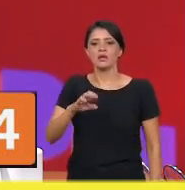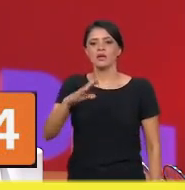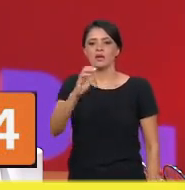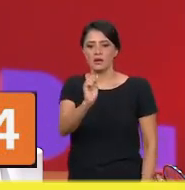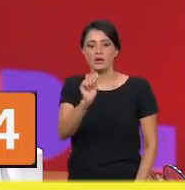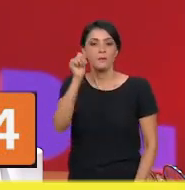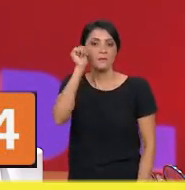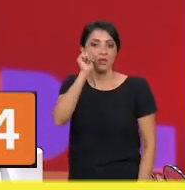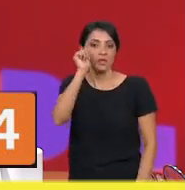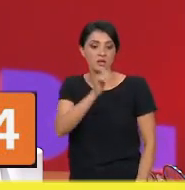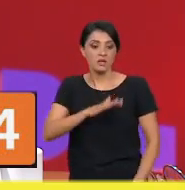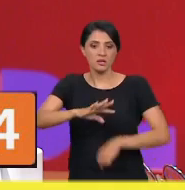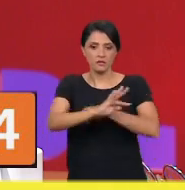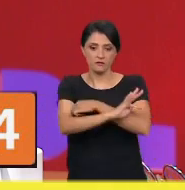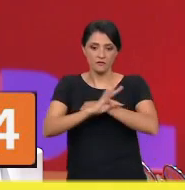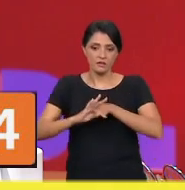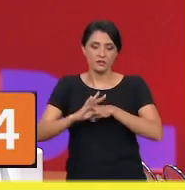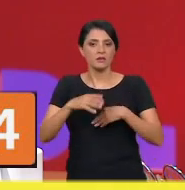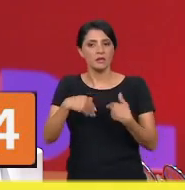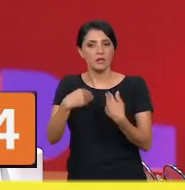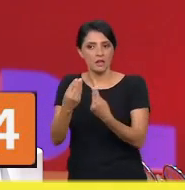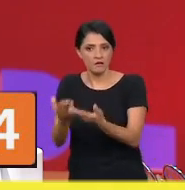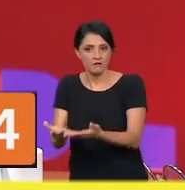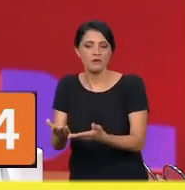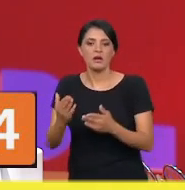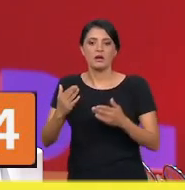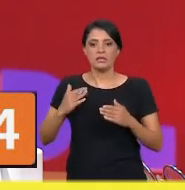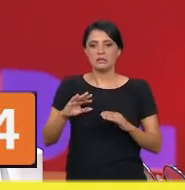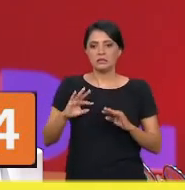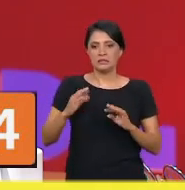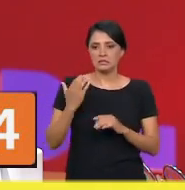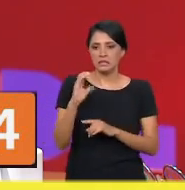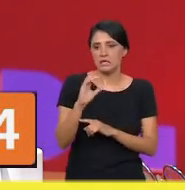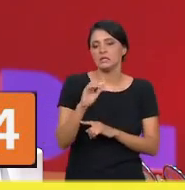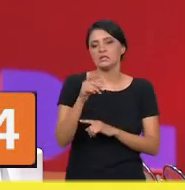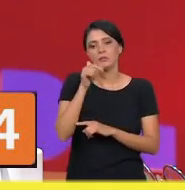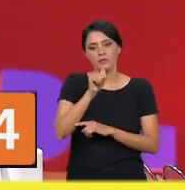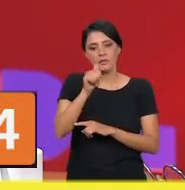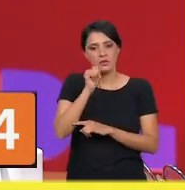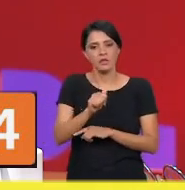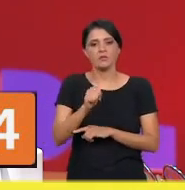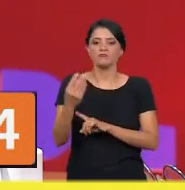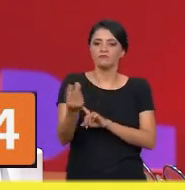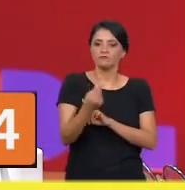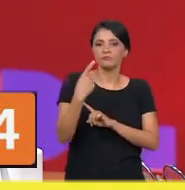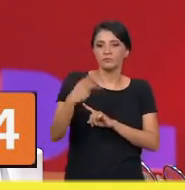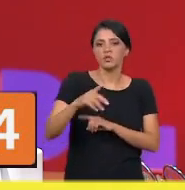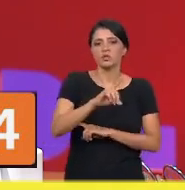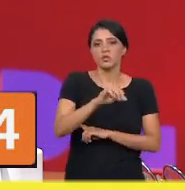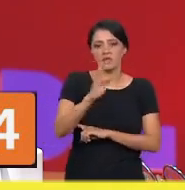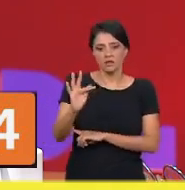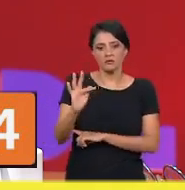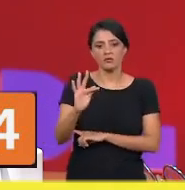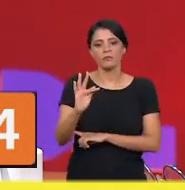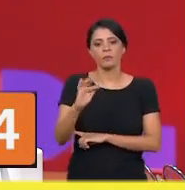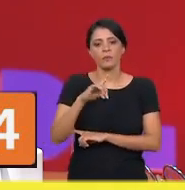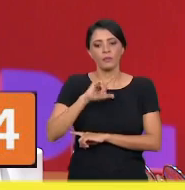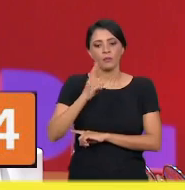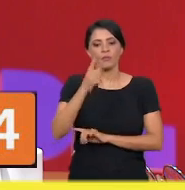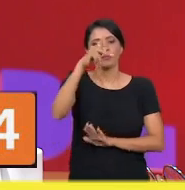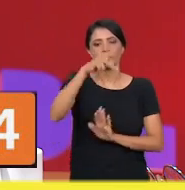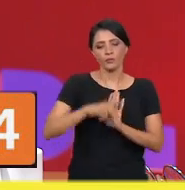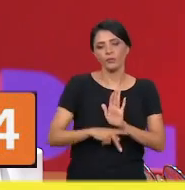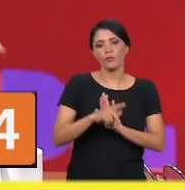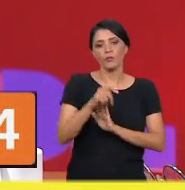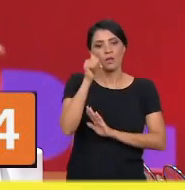quer levar ciência para as meninas na áreas de vulnerabilidade do Distrito Federal. Então tem um projeto, e